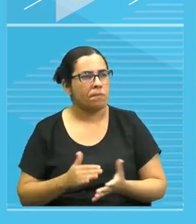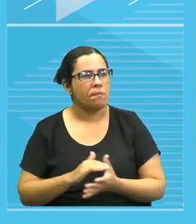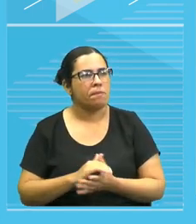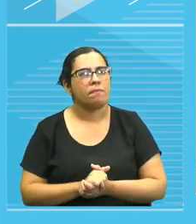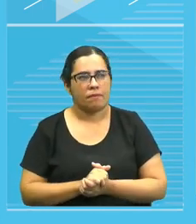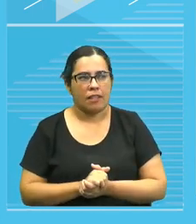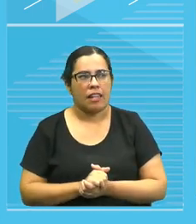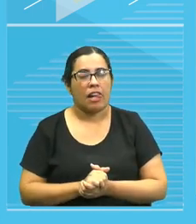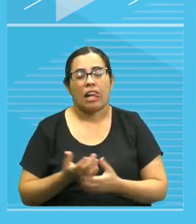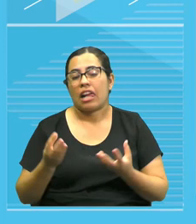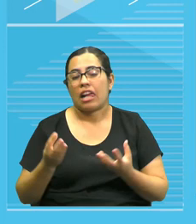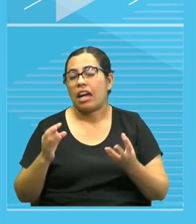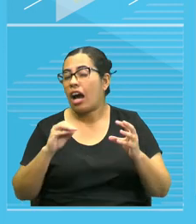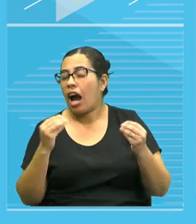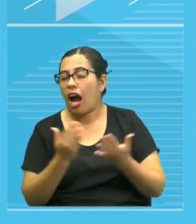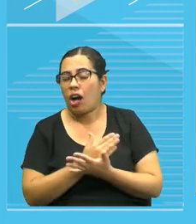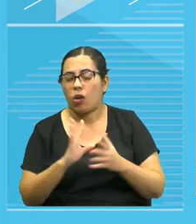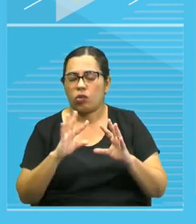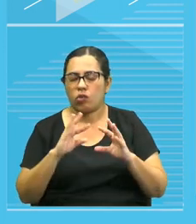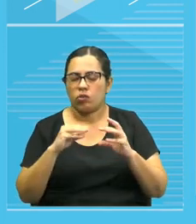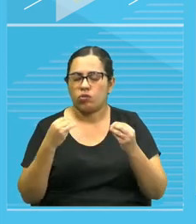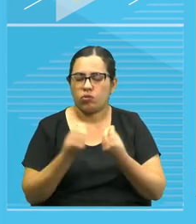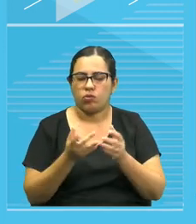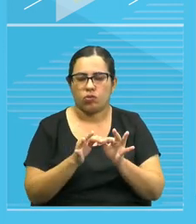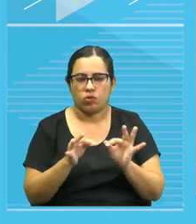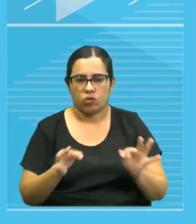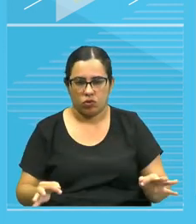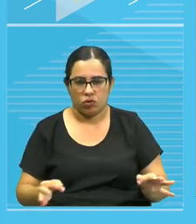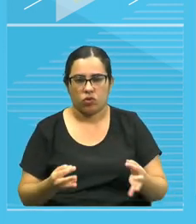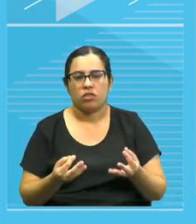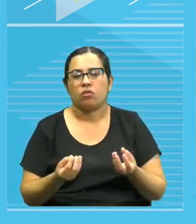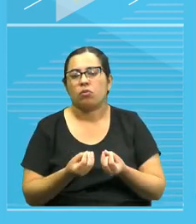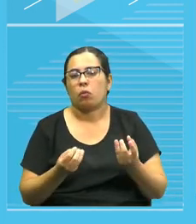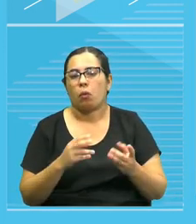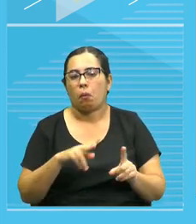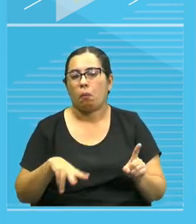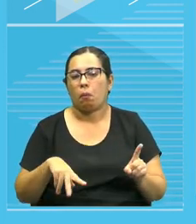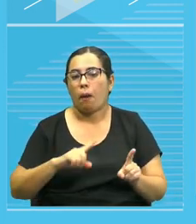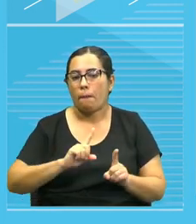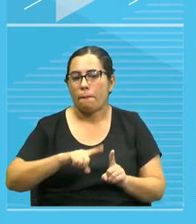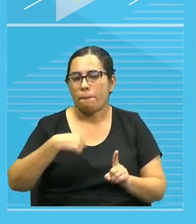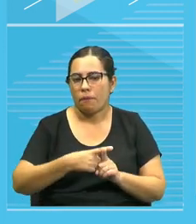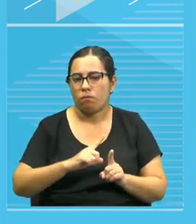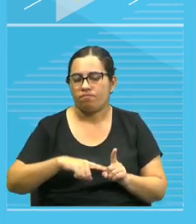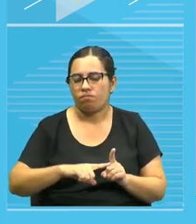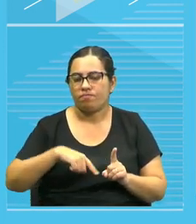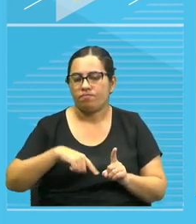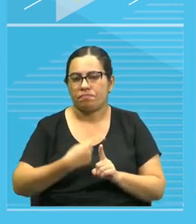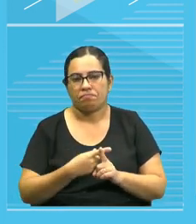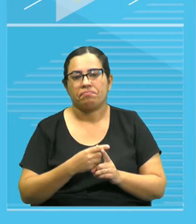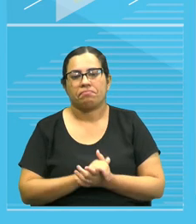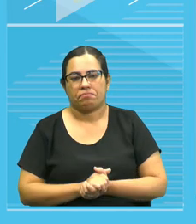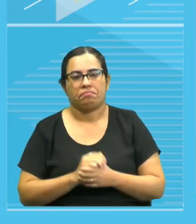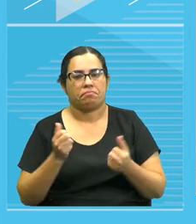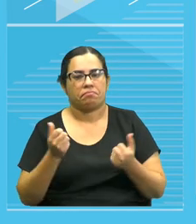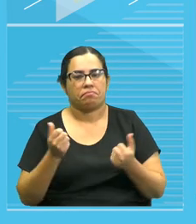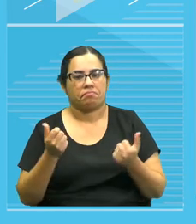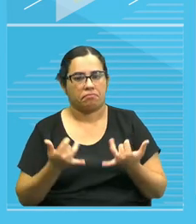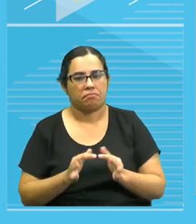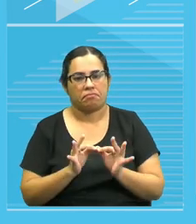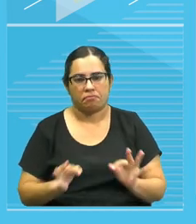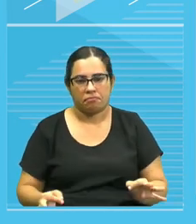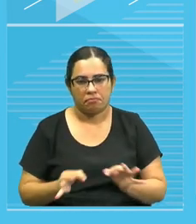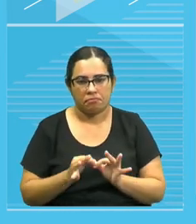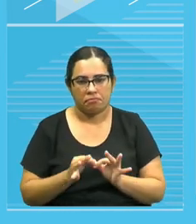tem substâncias simples numa reação de adição que é o nome dessa reação Aqui tá o hidrogênio a substância